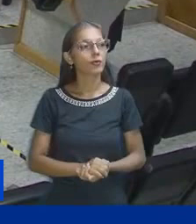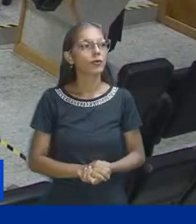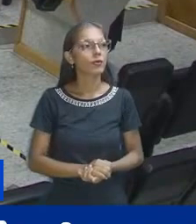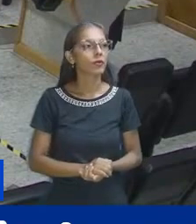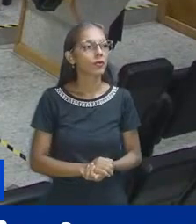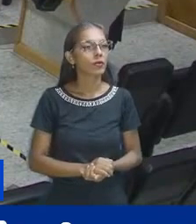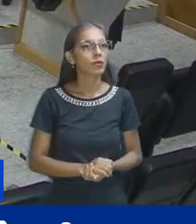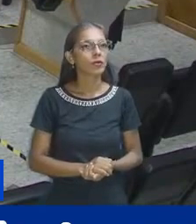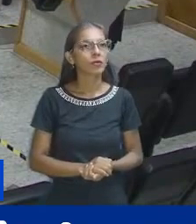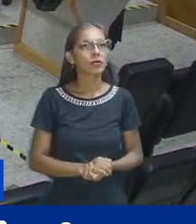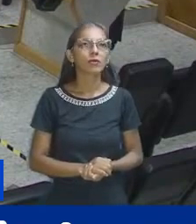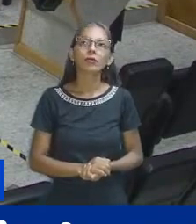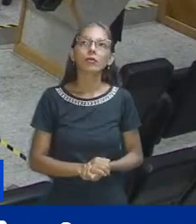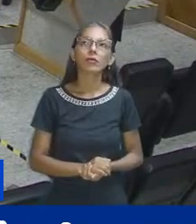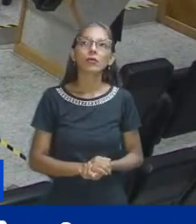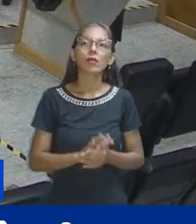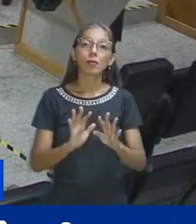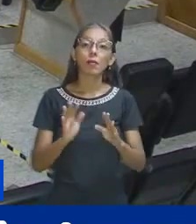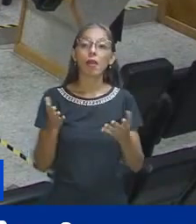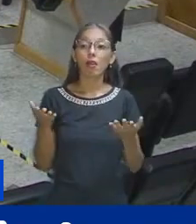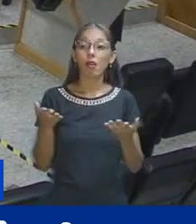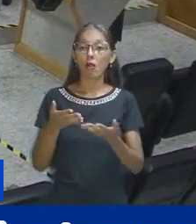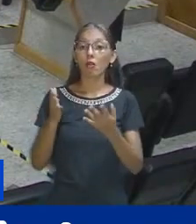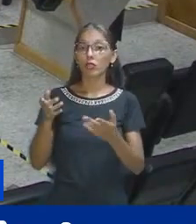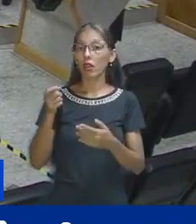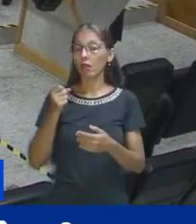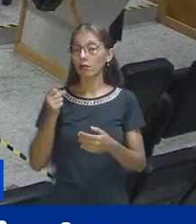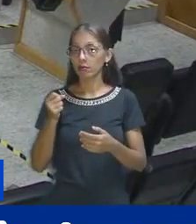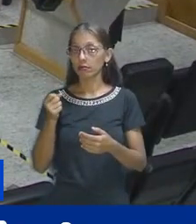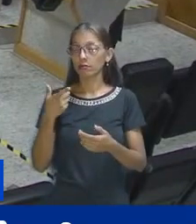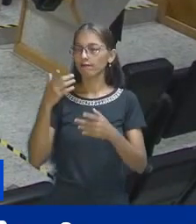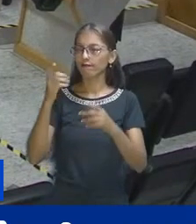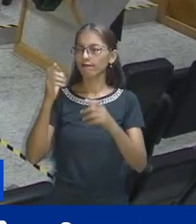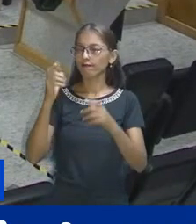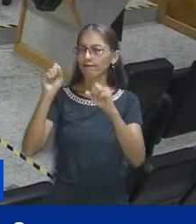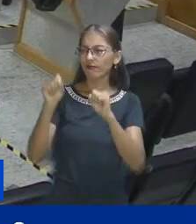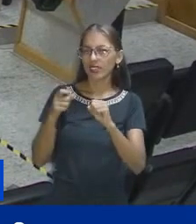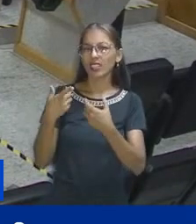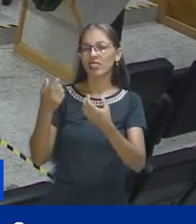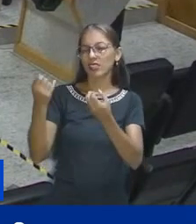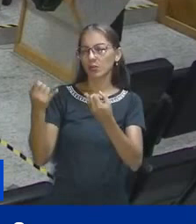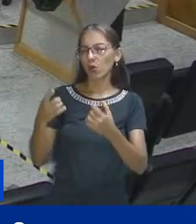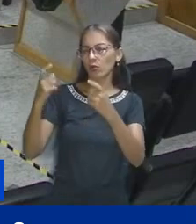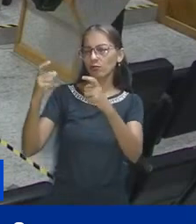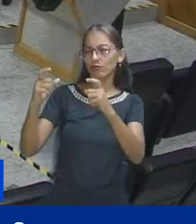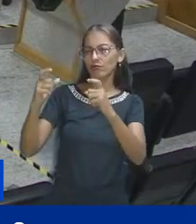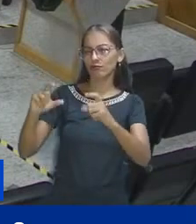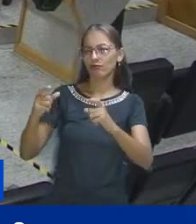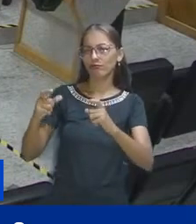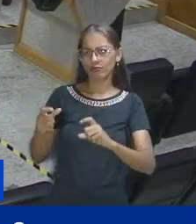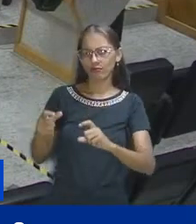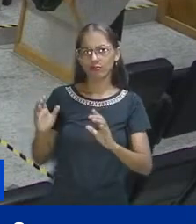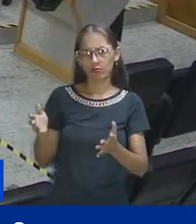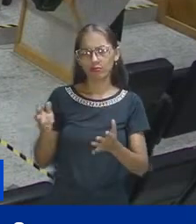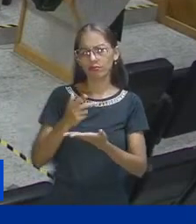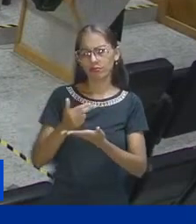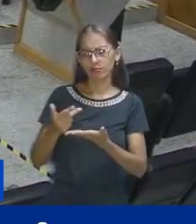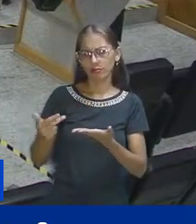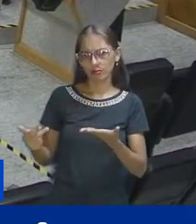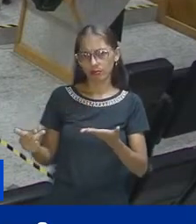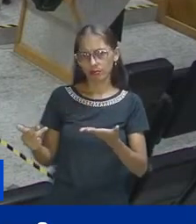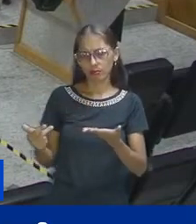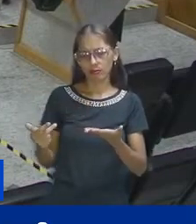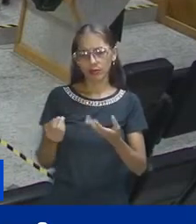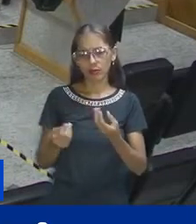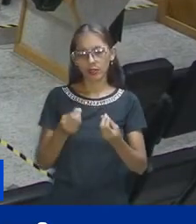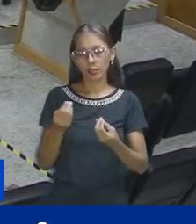prefere utilizar esses argumentos no mérito, porque, na verdade, não há nenhuma norma que diga que tem que suspender a ação eleitoral